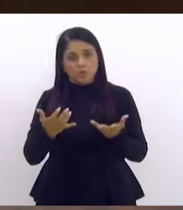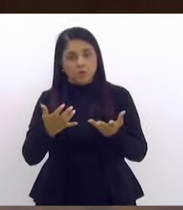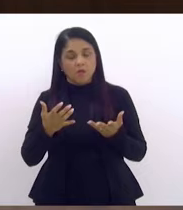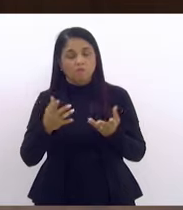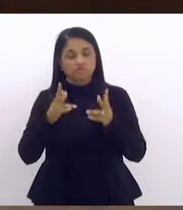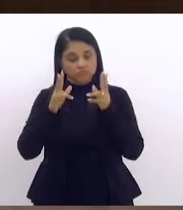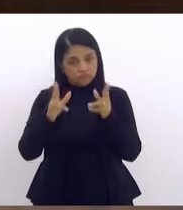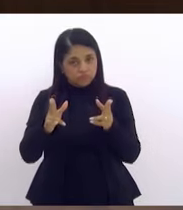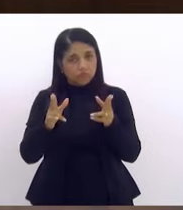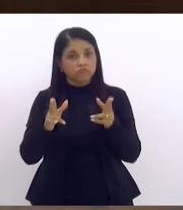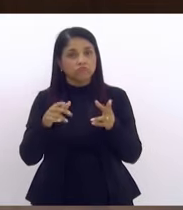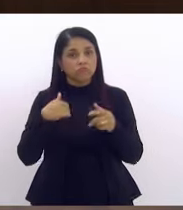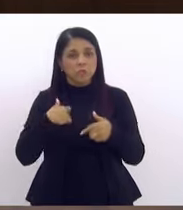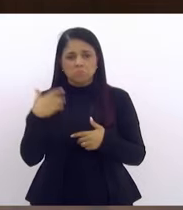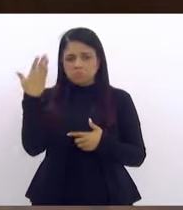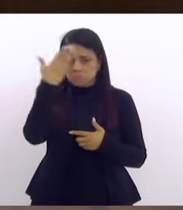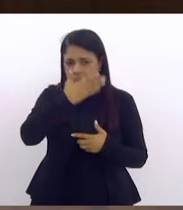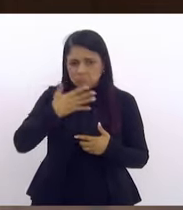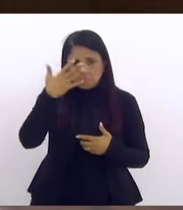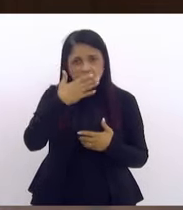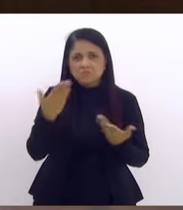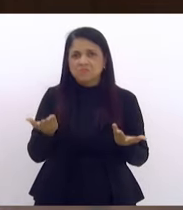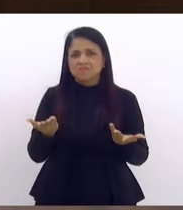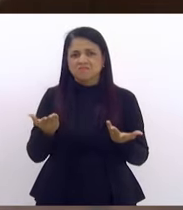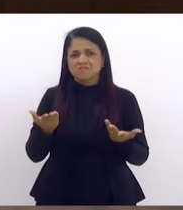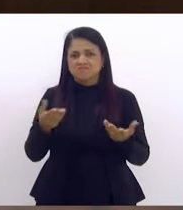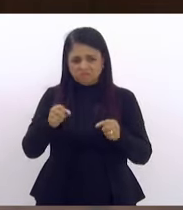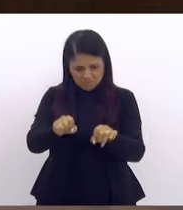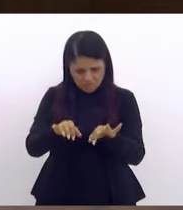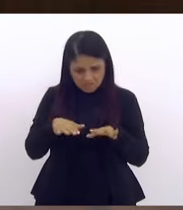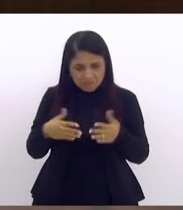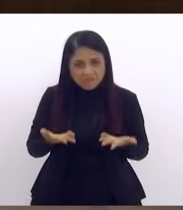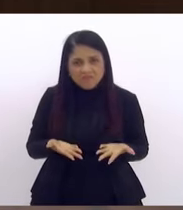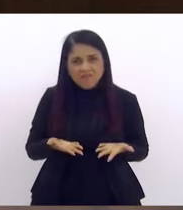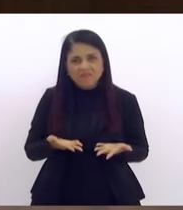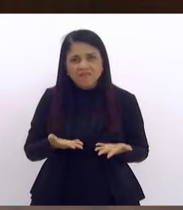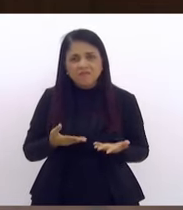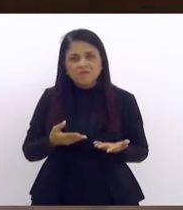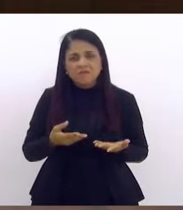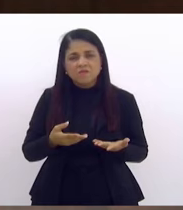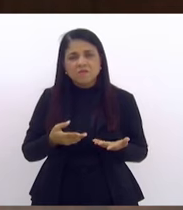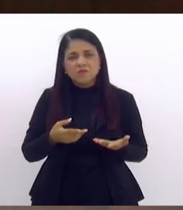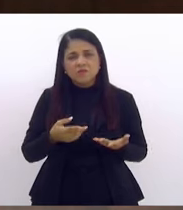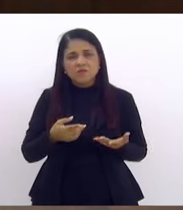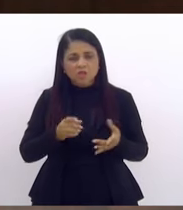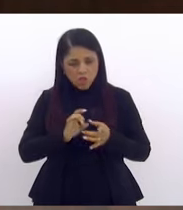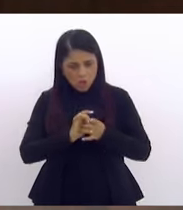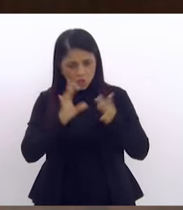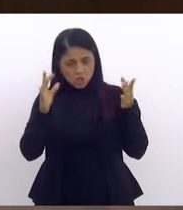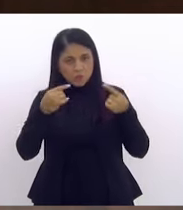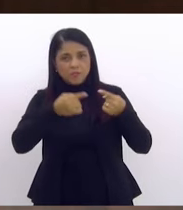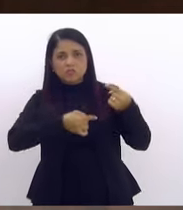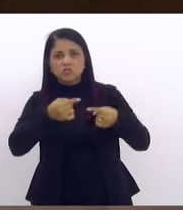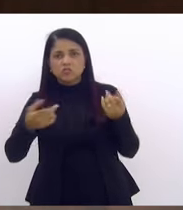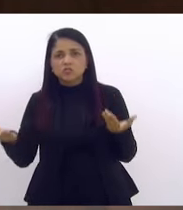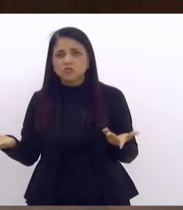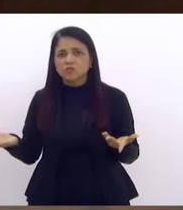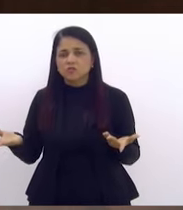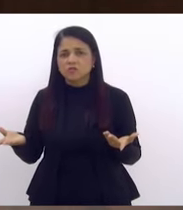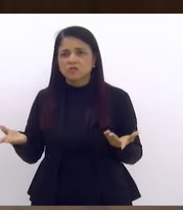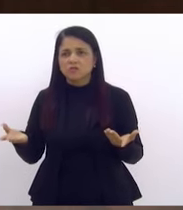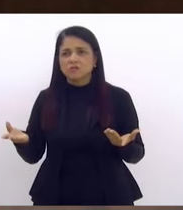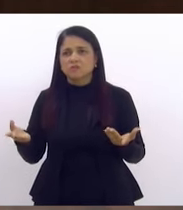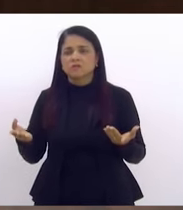parlamentar, obscuras as coisas não chegarem até o parlamento para a gente ter o poder de autonomia de discutir. Então, eu quero